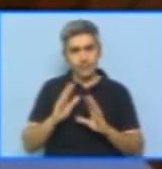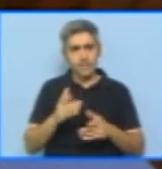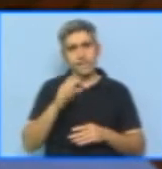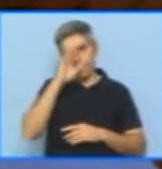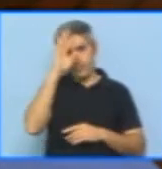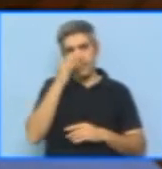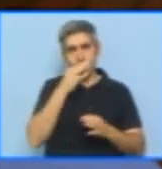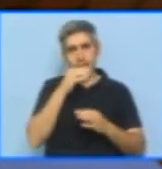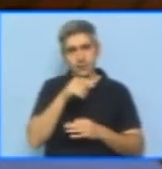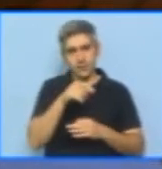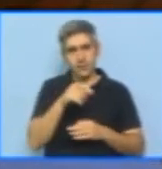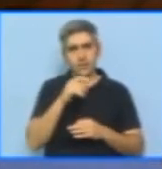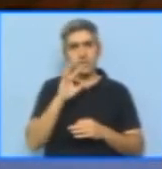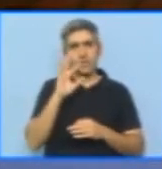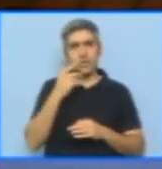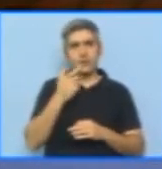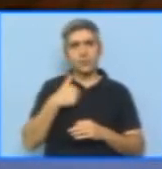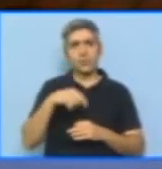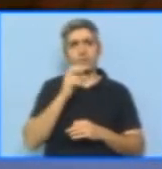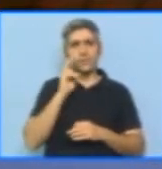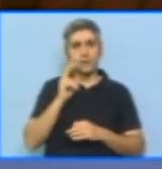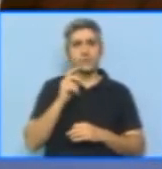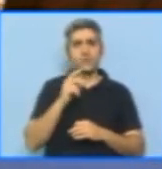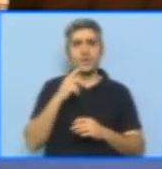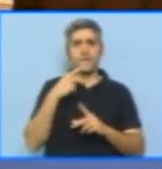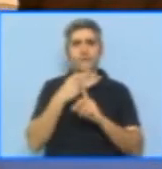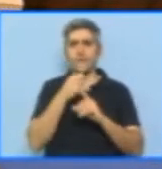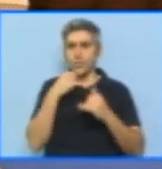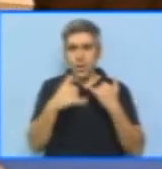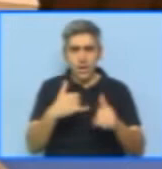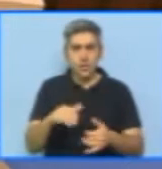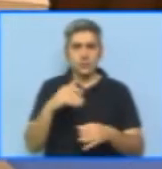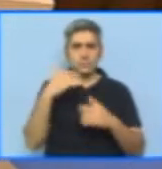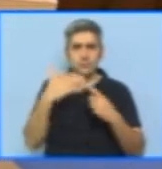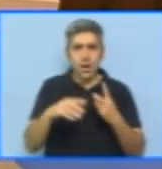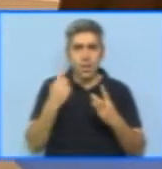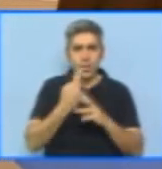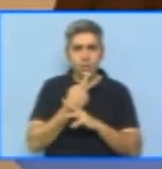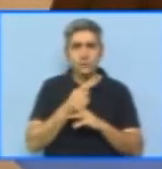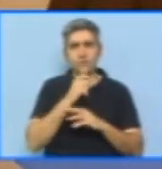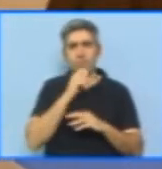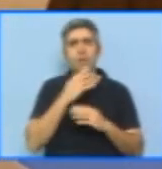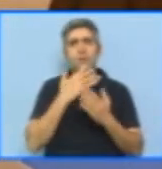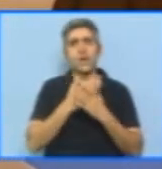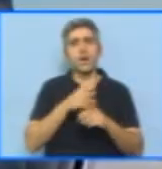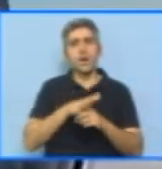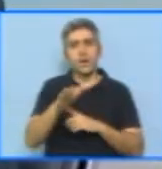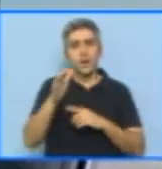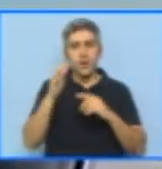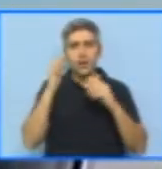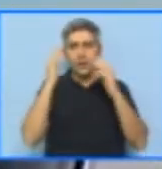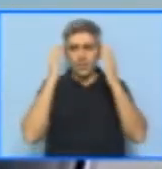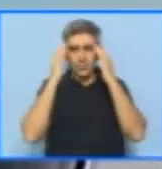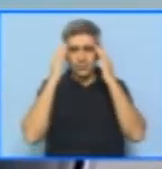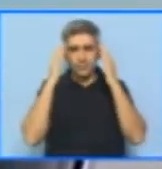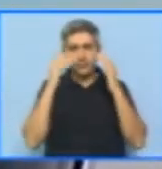nesta expressão de quando nós vemos muita violência, muito mal, podem-se anestesiar as consciências e cair no desespero. É, de